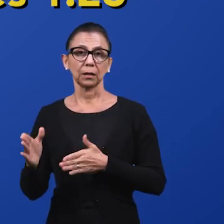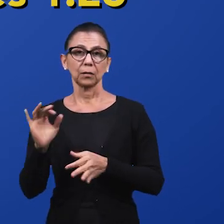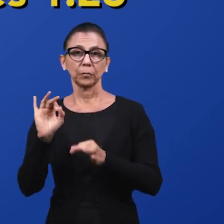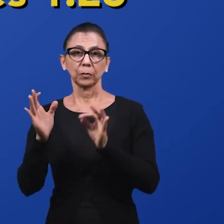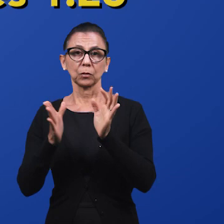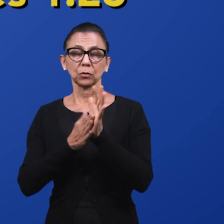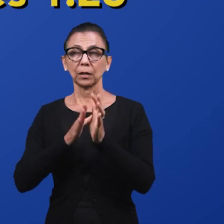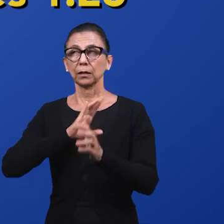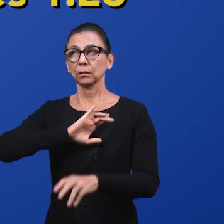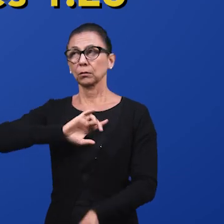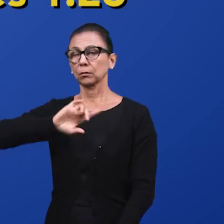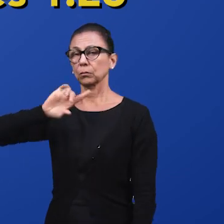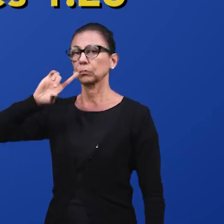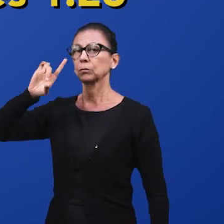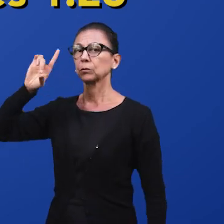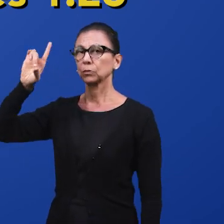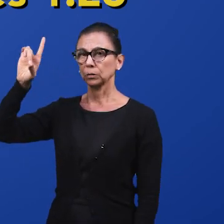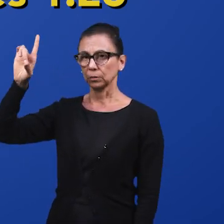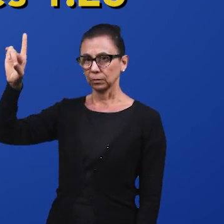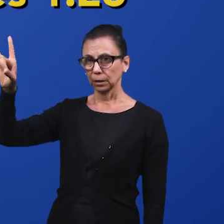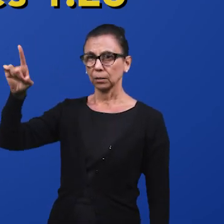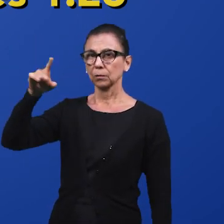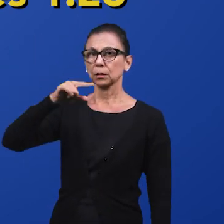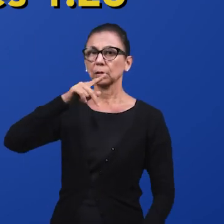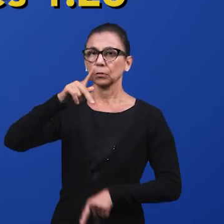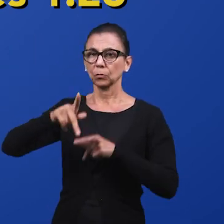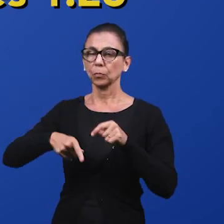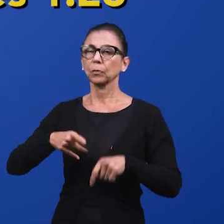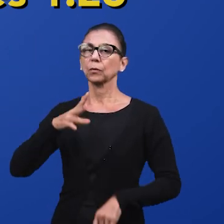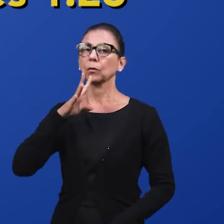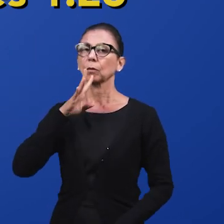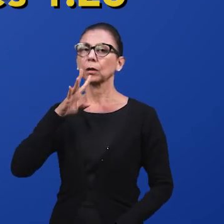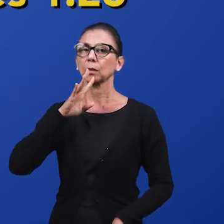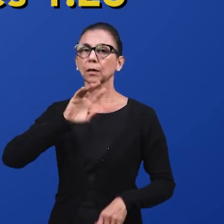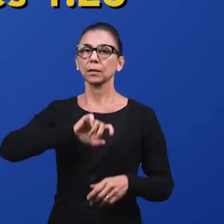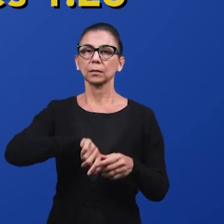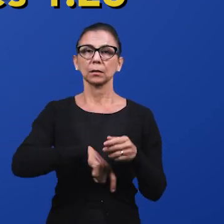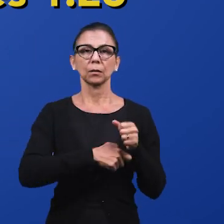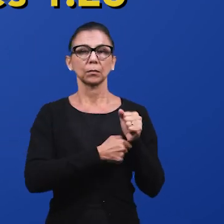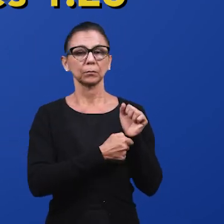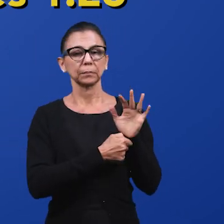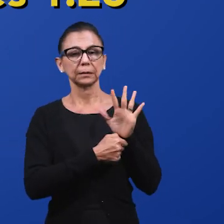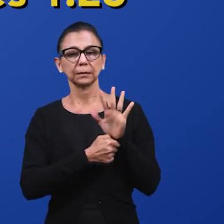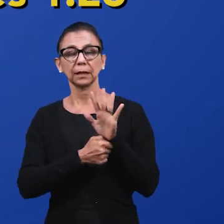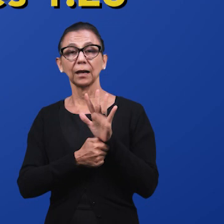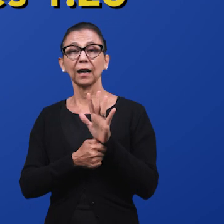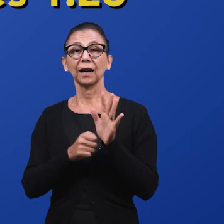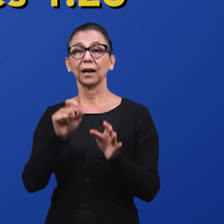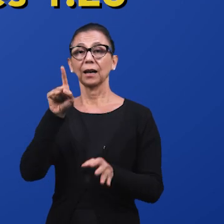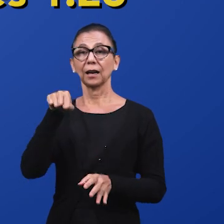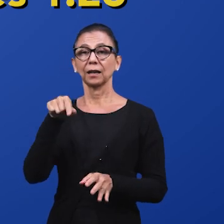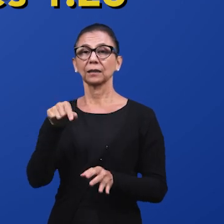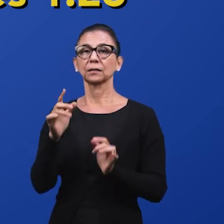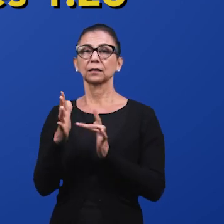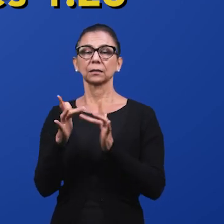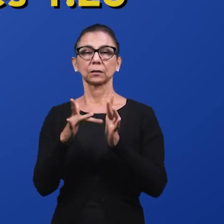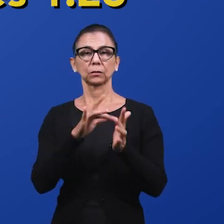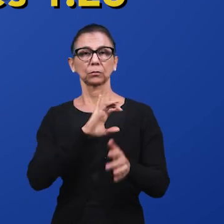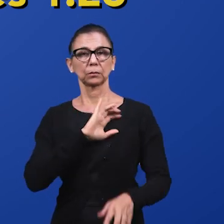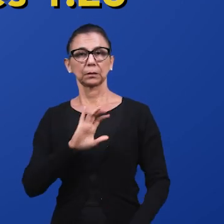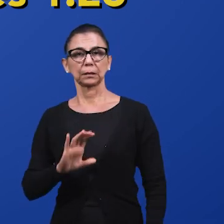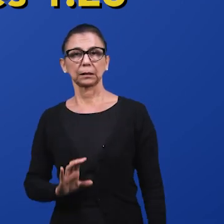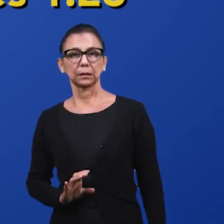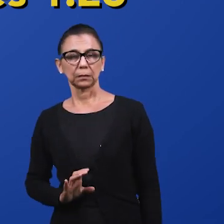plano de Deus é fazer com que seu povo conheça o mistério. Esse mistério é Jesus